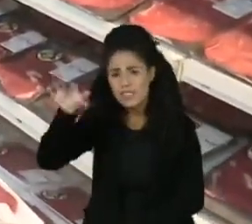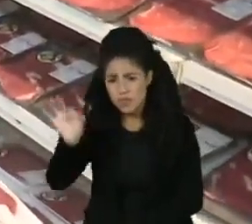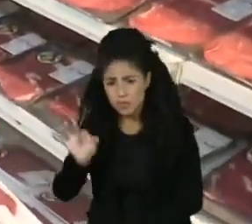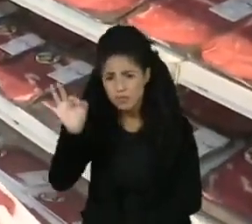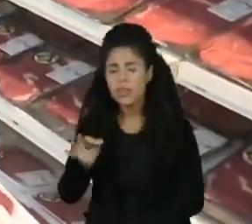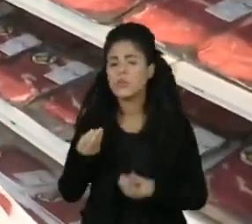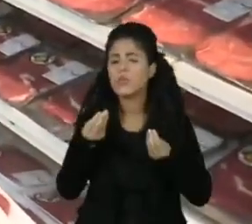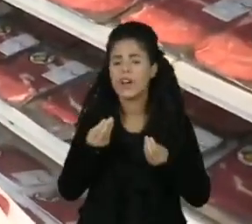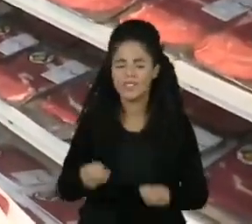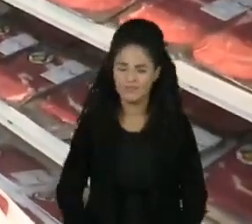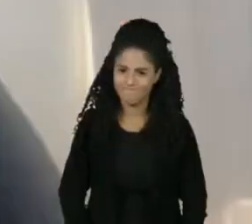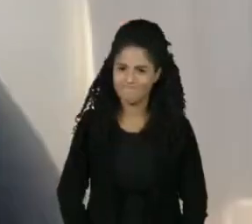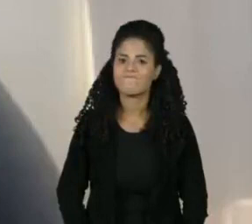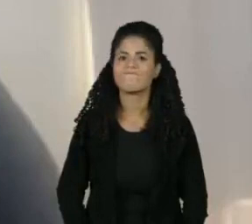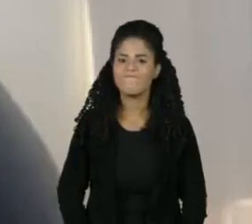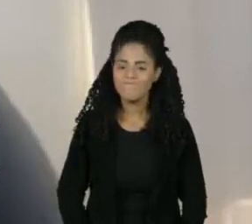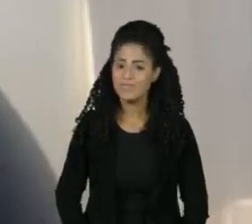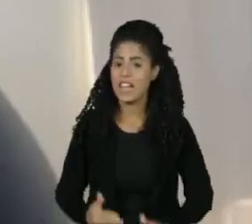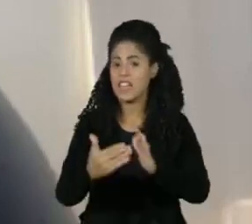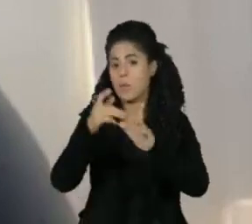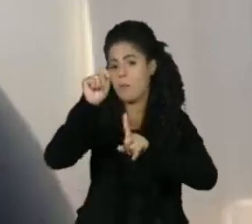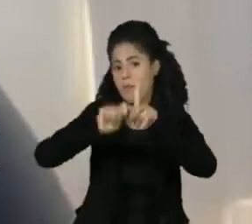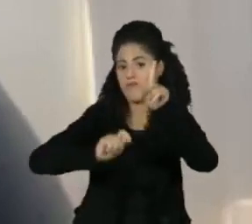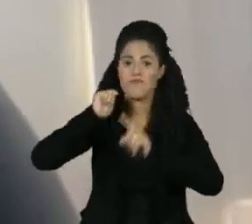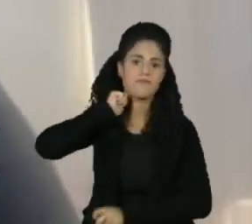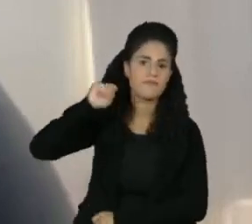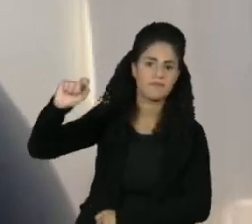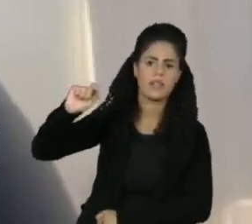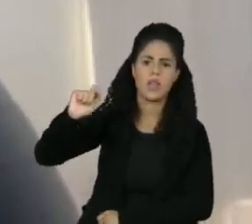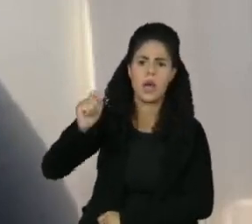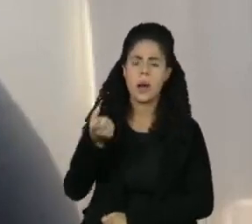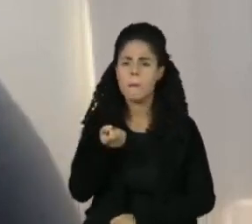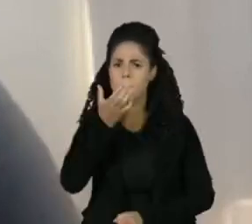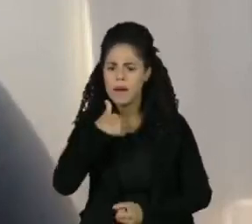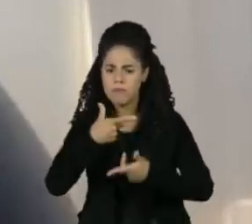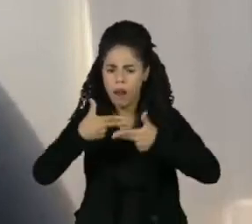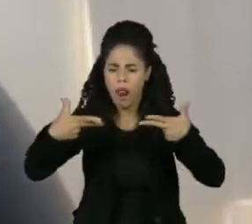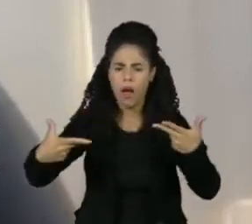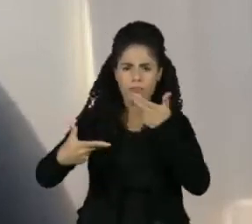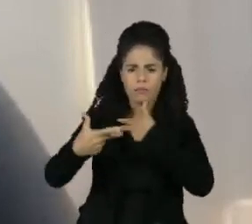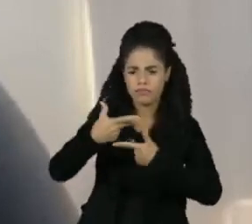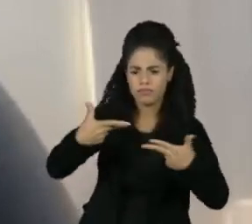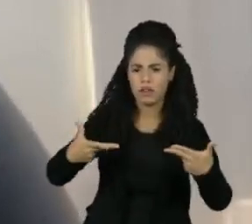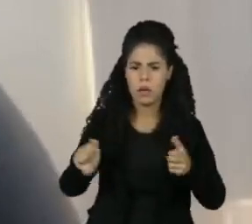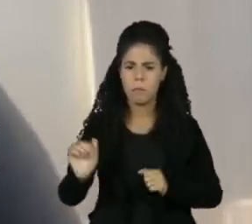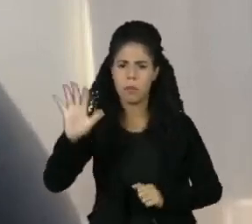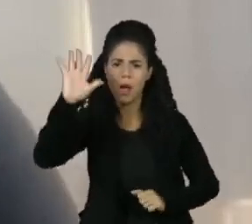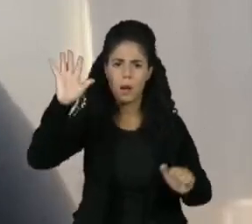percentual até abril. Alimentos e combustíveis, como tem um peso muito grande no custo de vida,